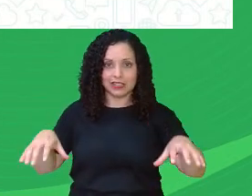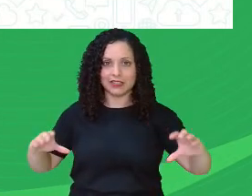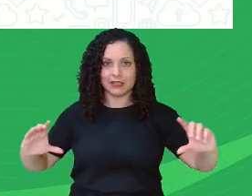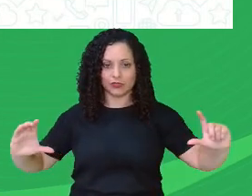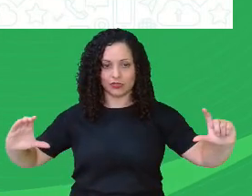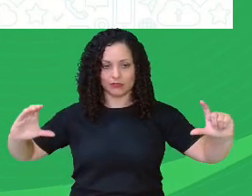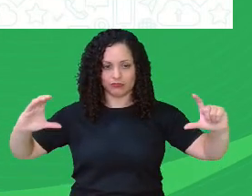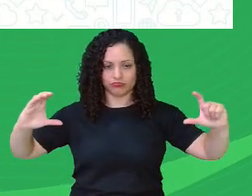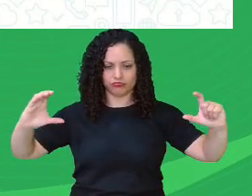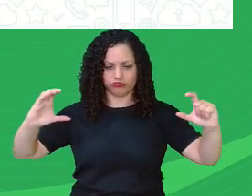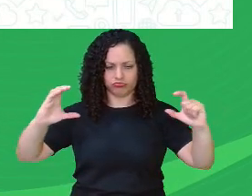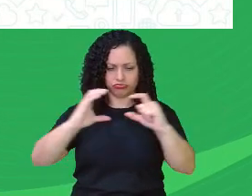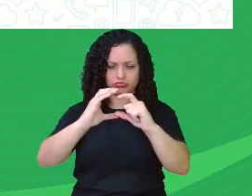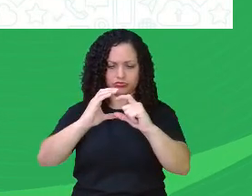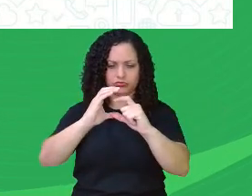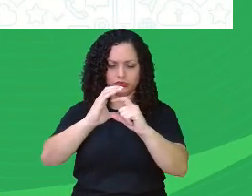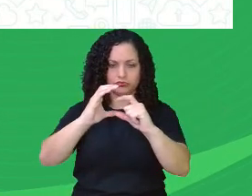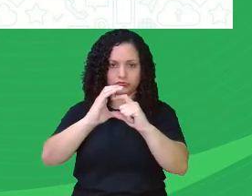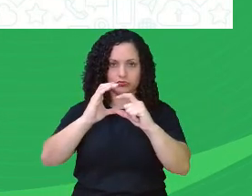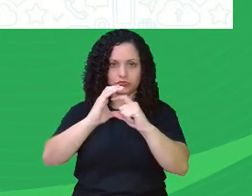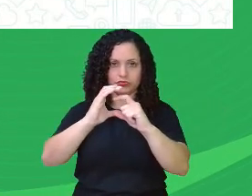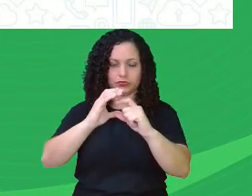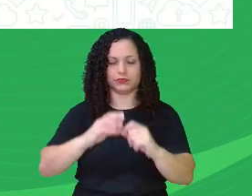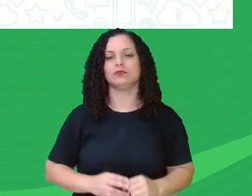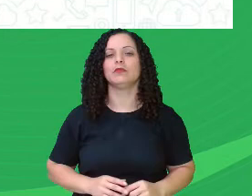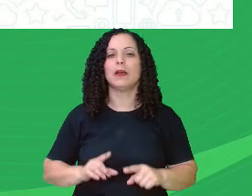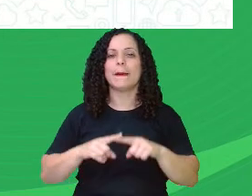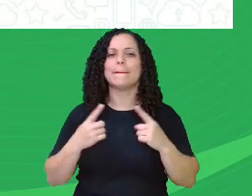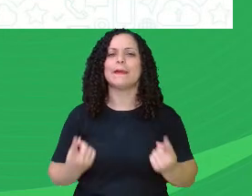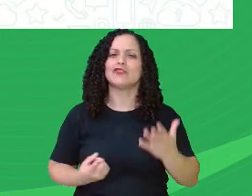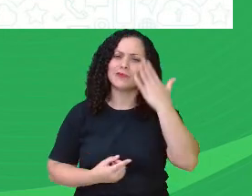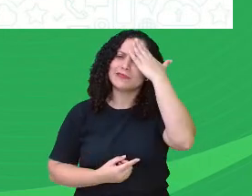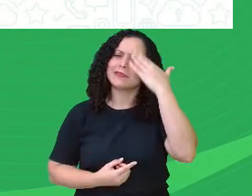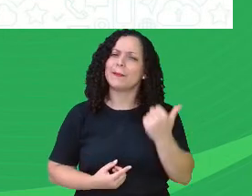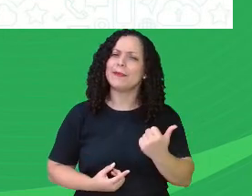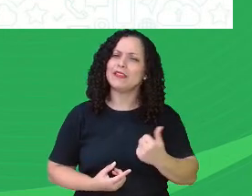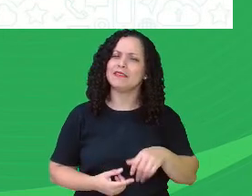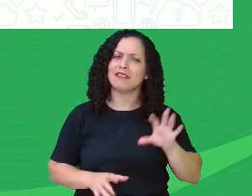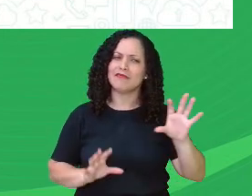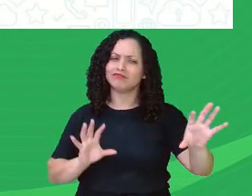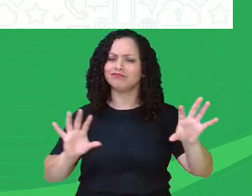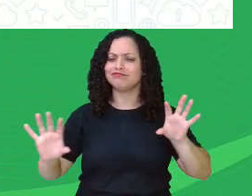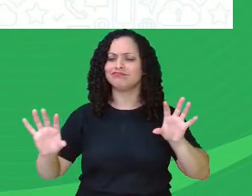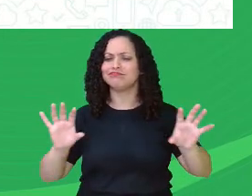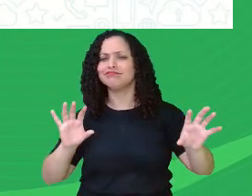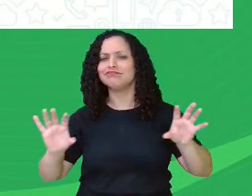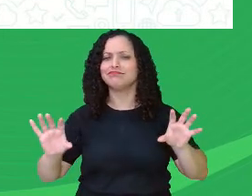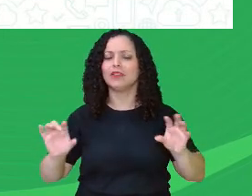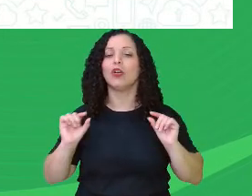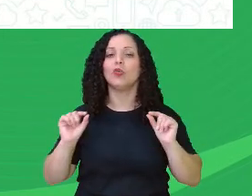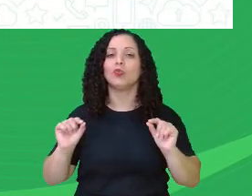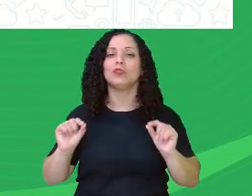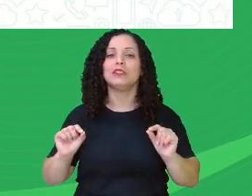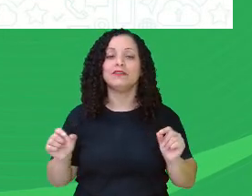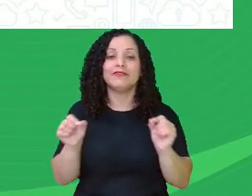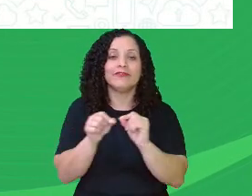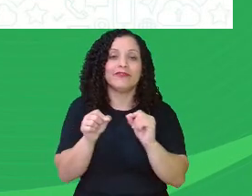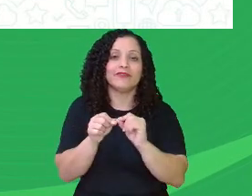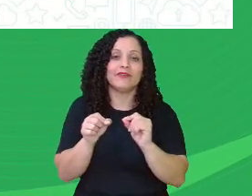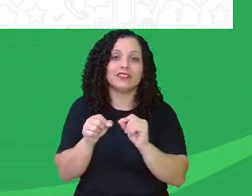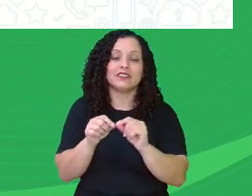outro. Ricardinho, e para fazer o volume dessas figuras, como é que eu faço? Lembra? Isso é um bloco retangular, é